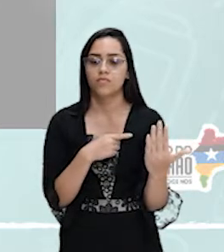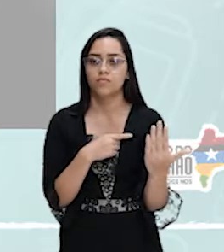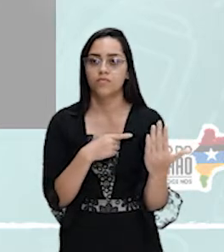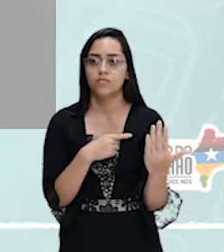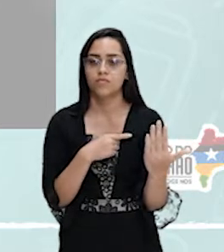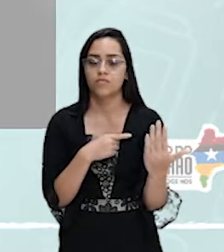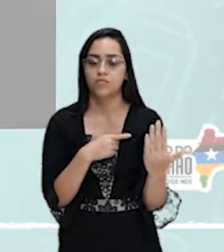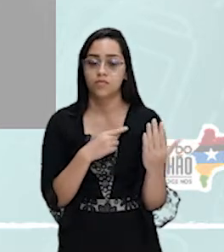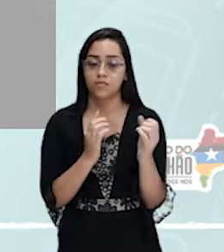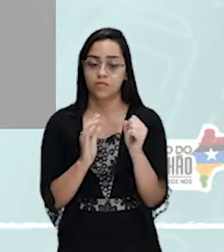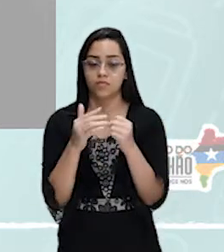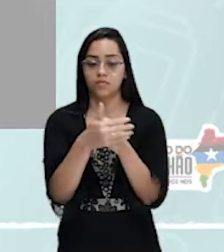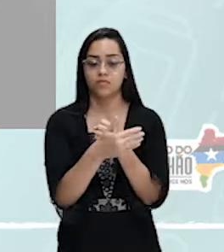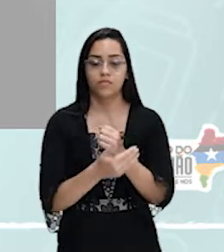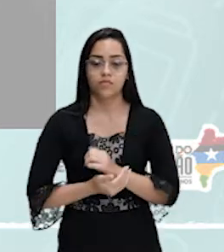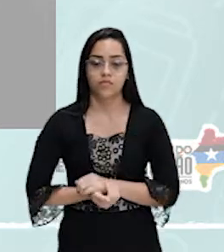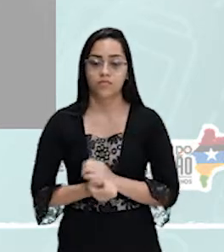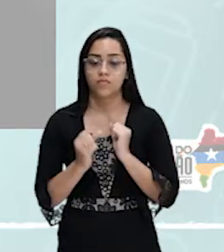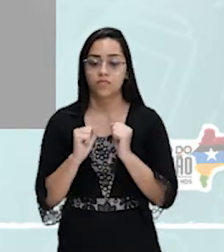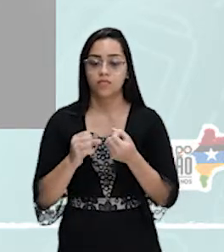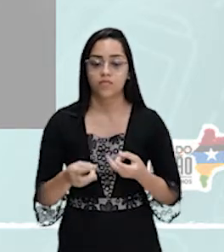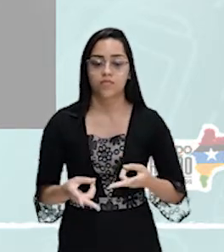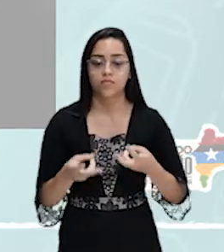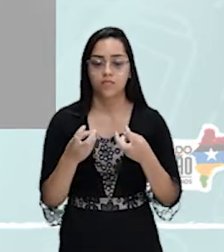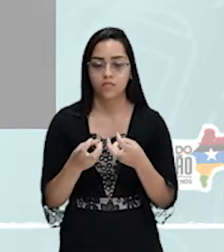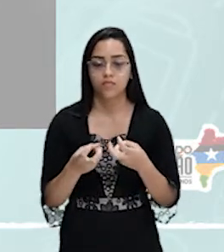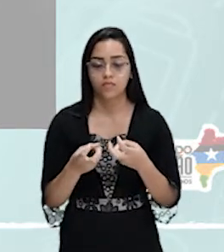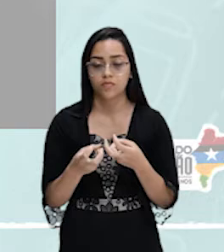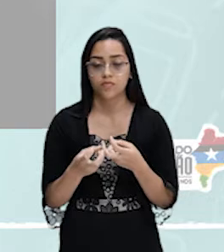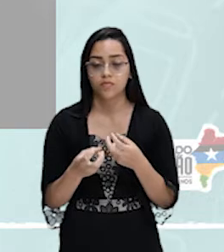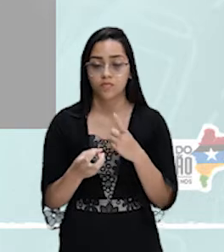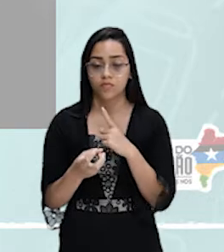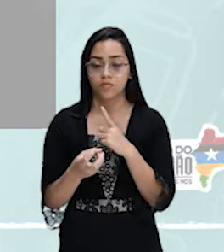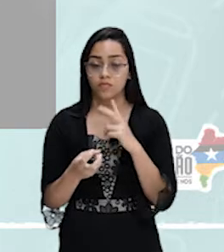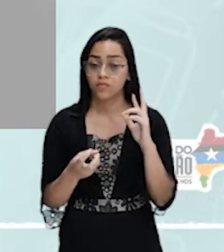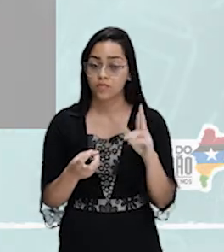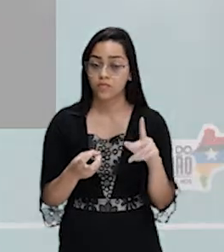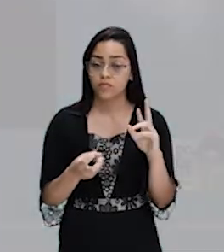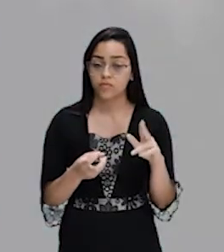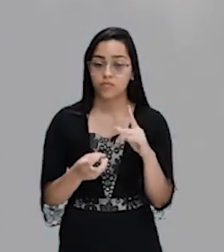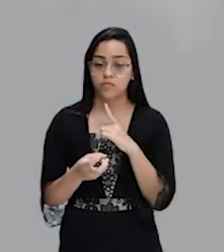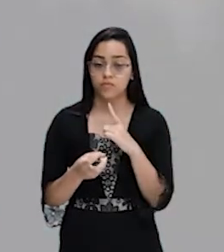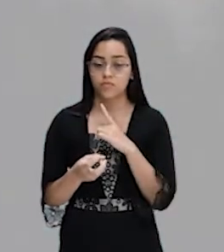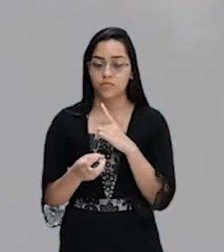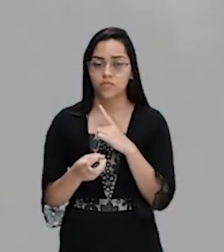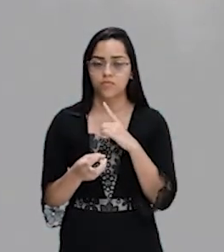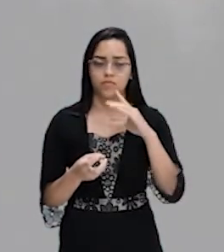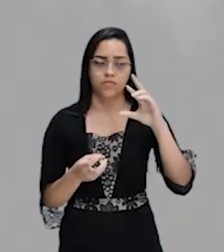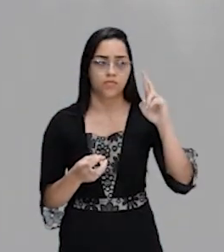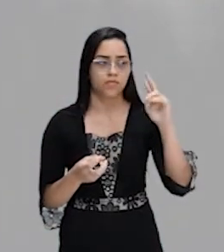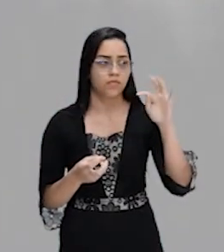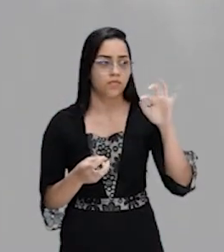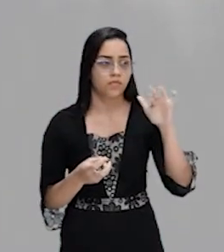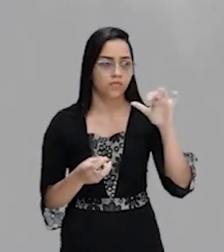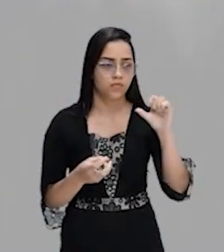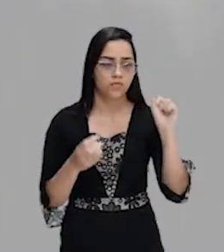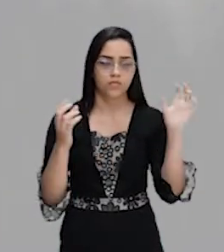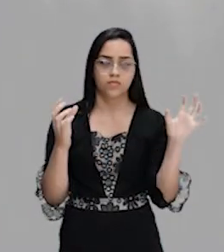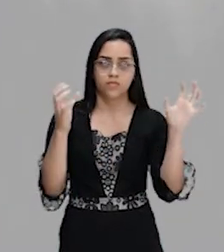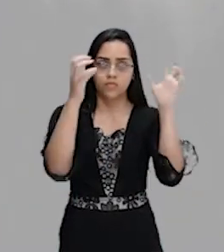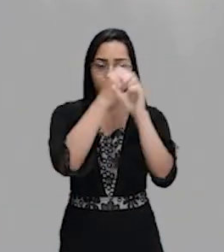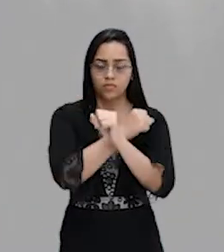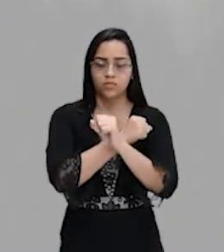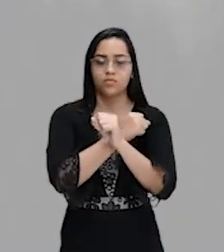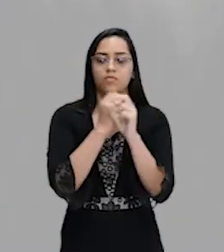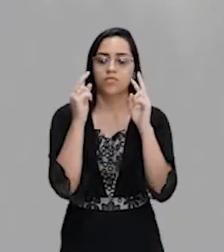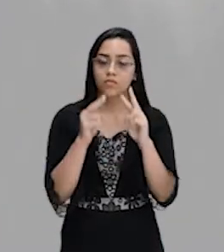a parte oculta, né? Então a gente consegue perceber aqui bem a diferença, né? Então tem as crateras, que é a parte escura, a gente consegue